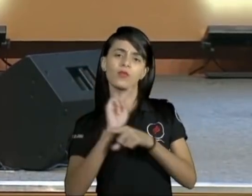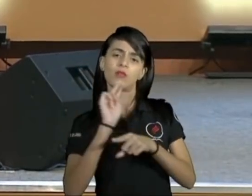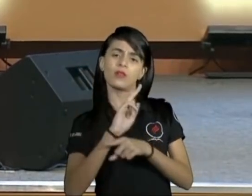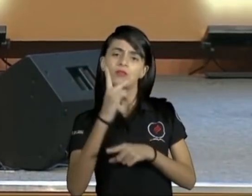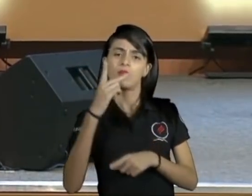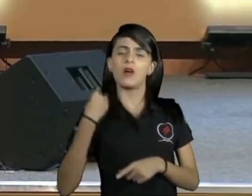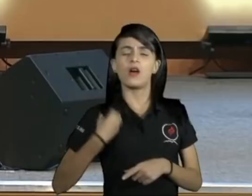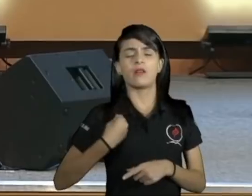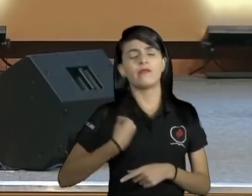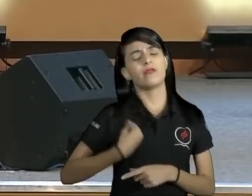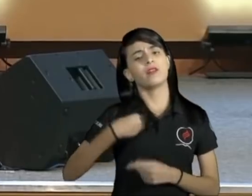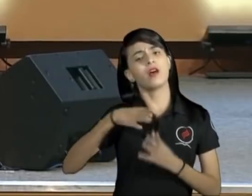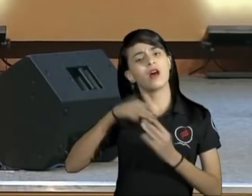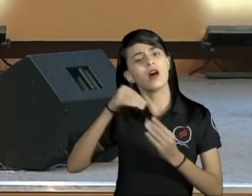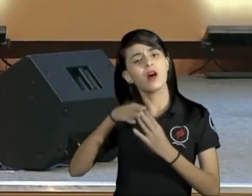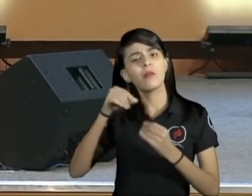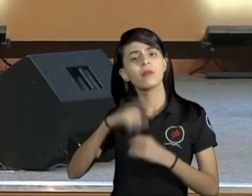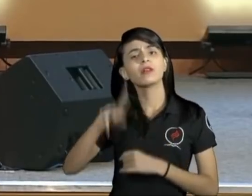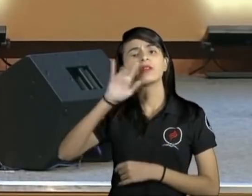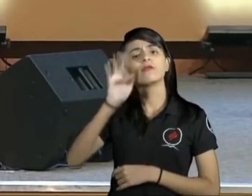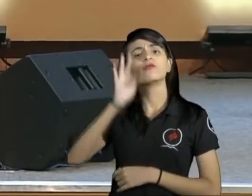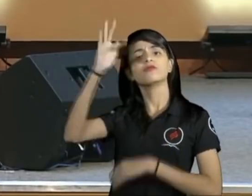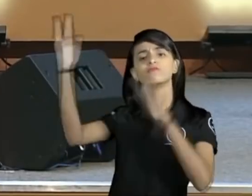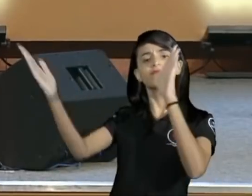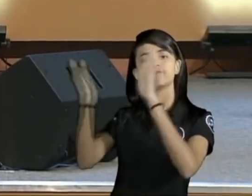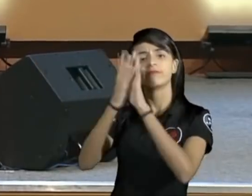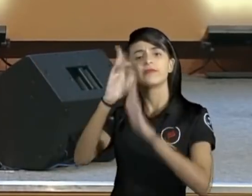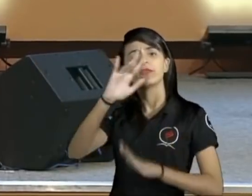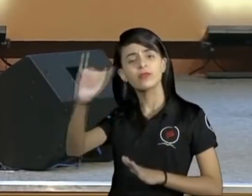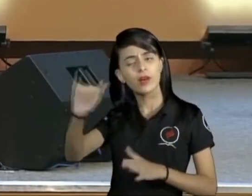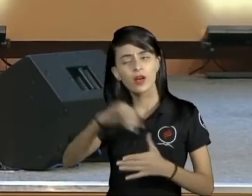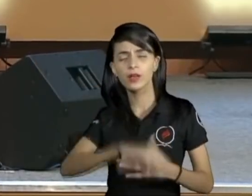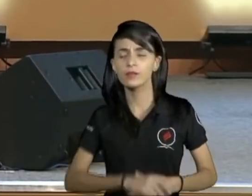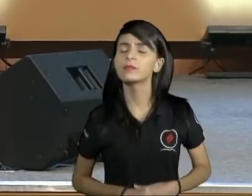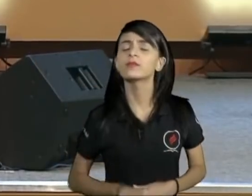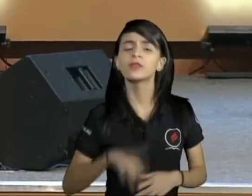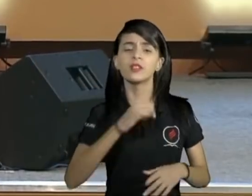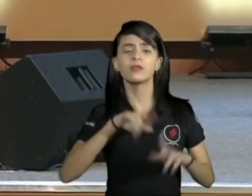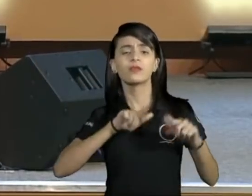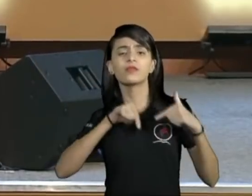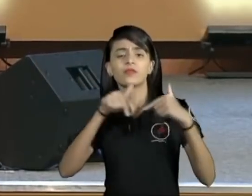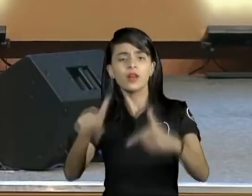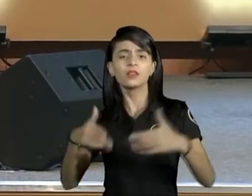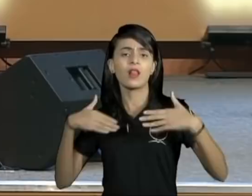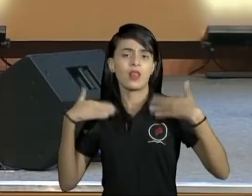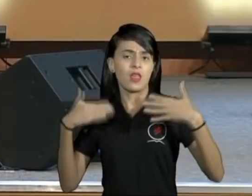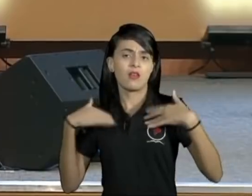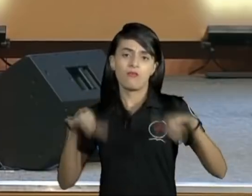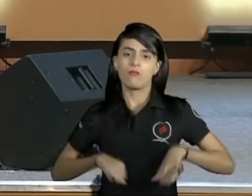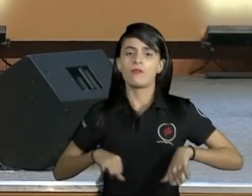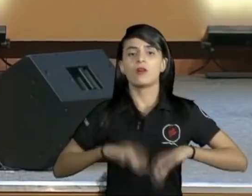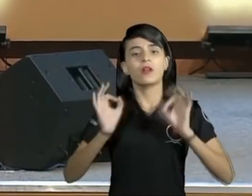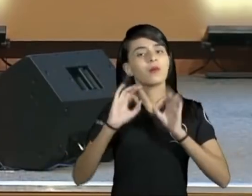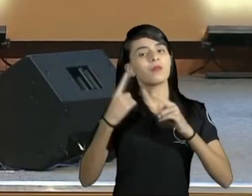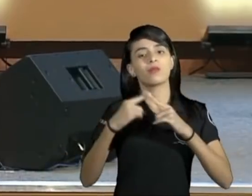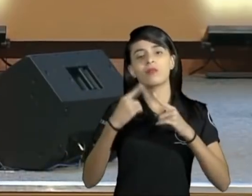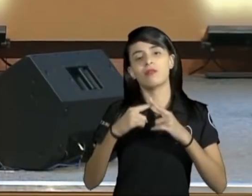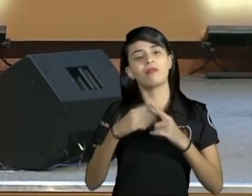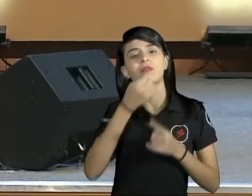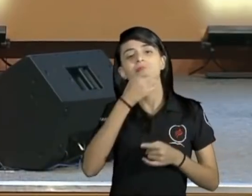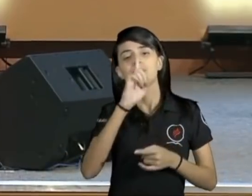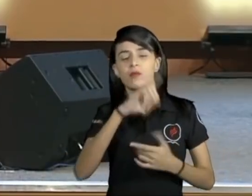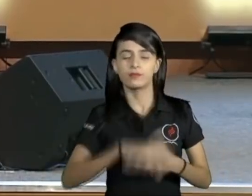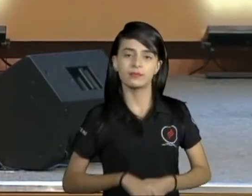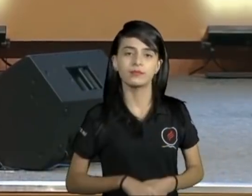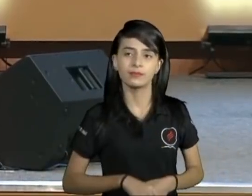como aqueles que hão de dar conta delas para que o façam com alegria e não gemendo porque isso não vos seria útil